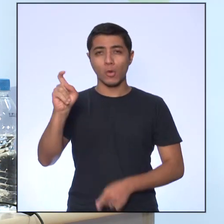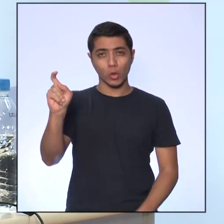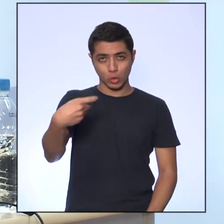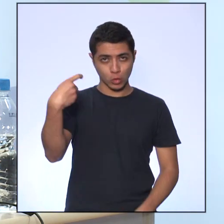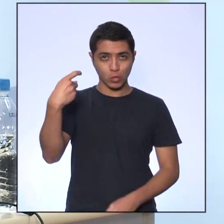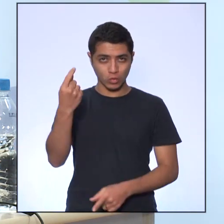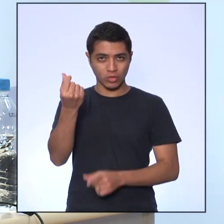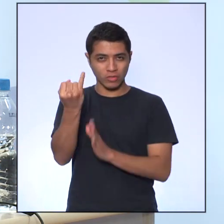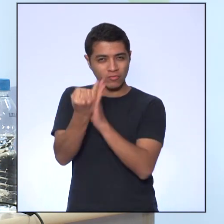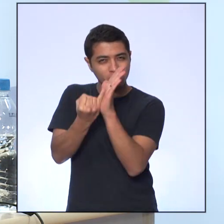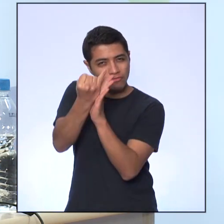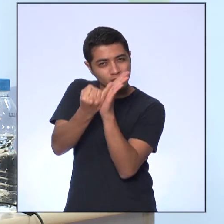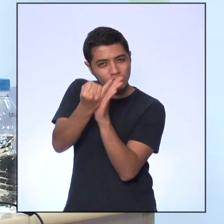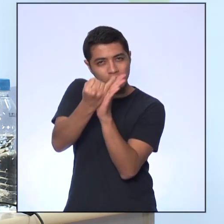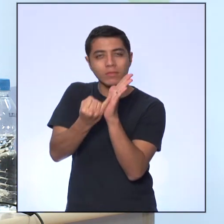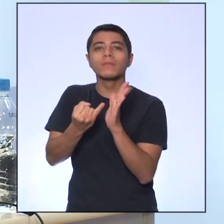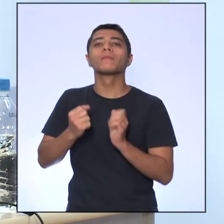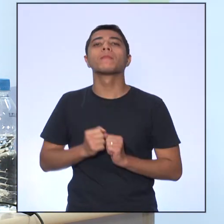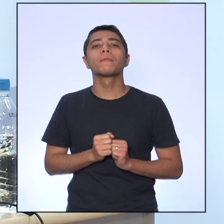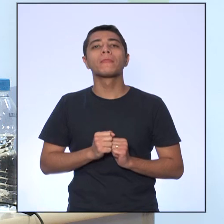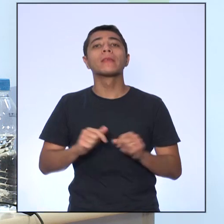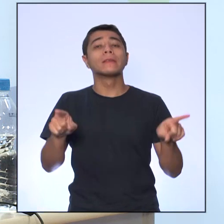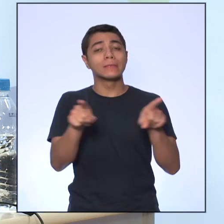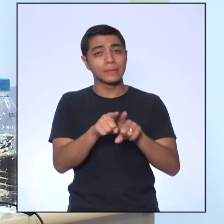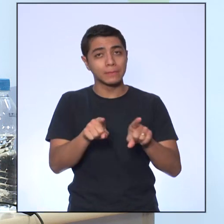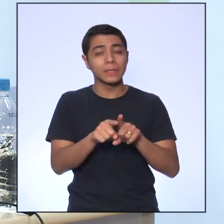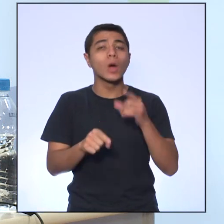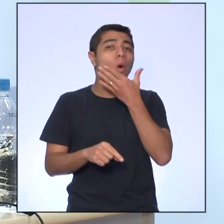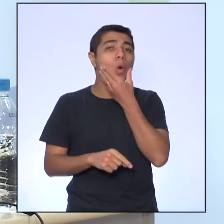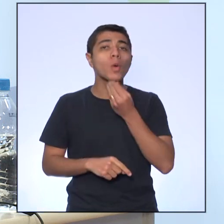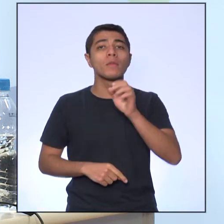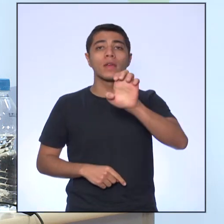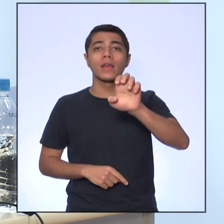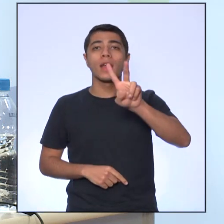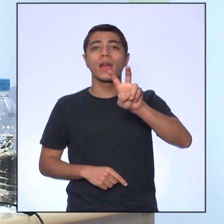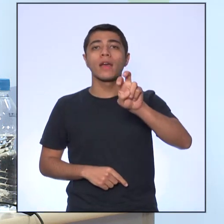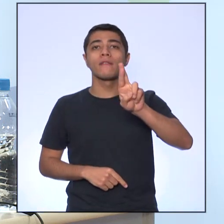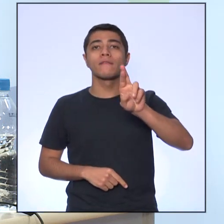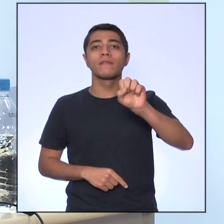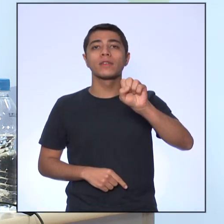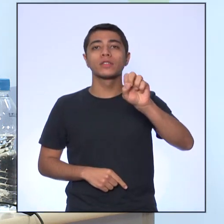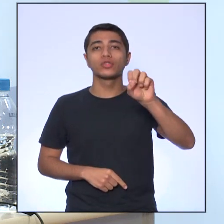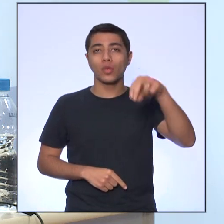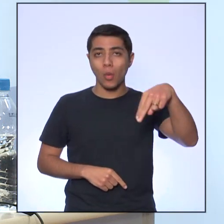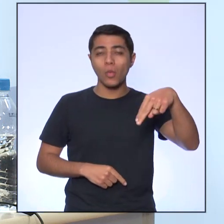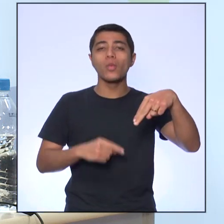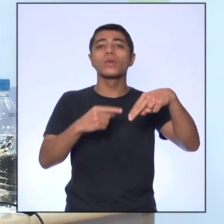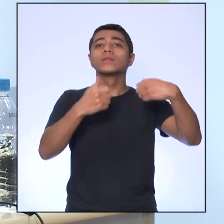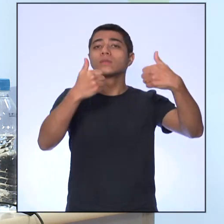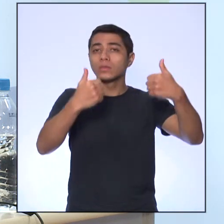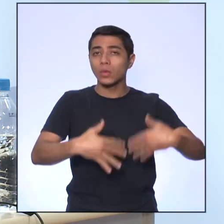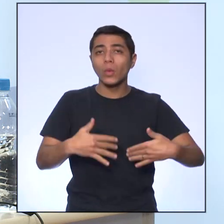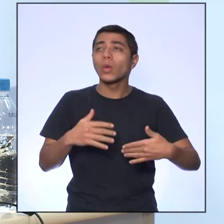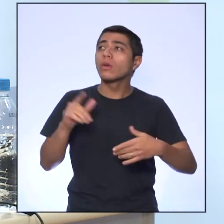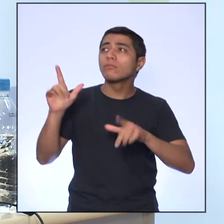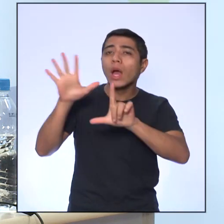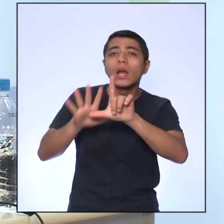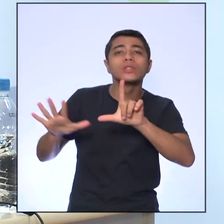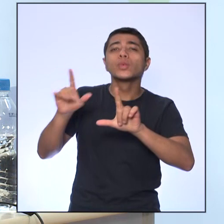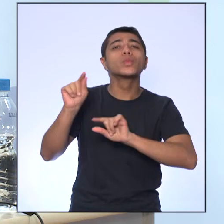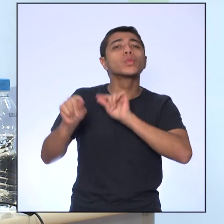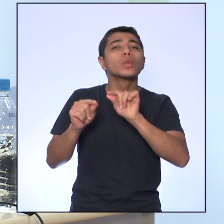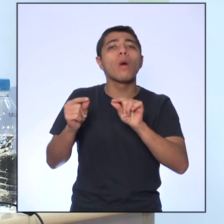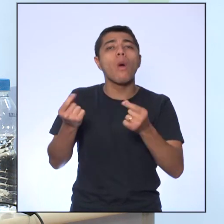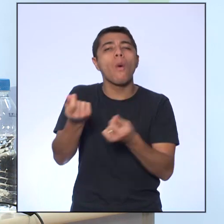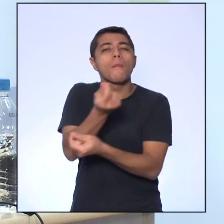O Everson nos diz que a imagem está nos mostrando comércio. uhum, O